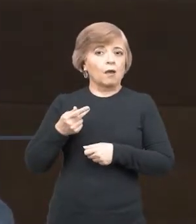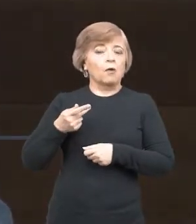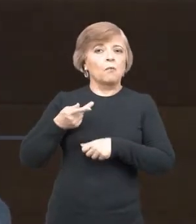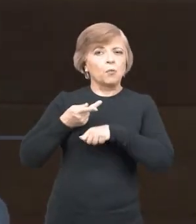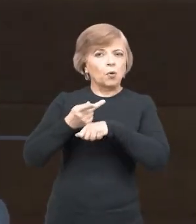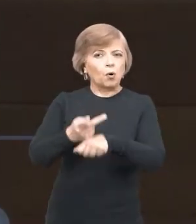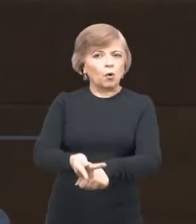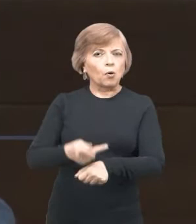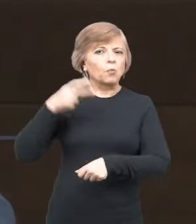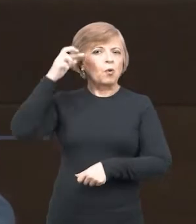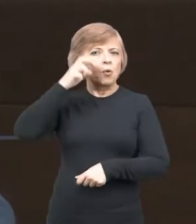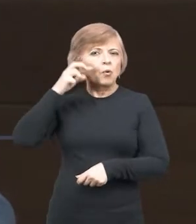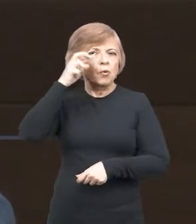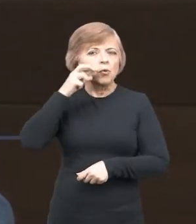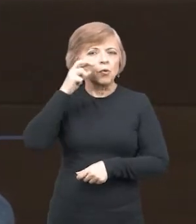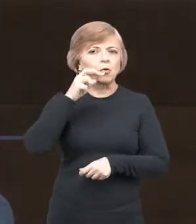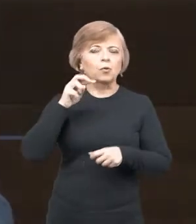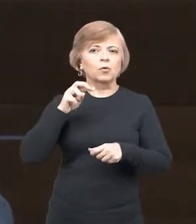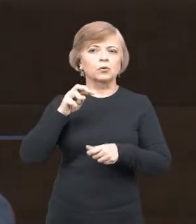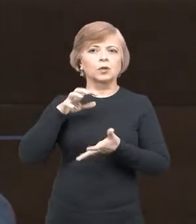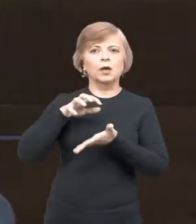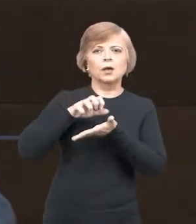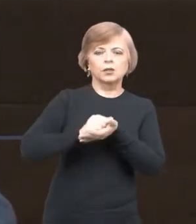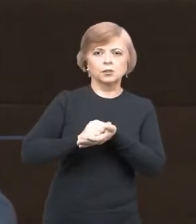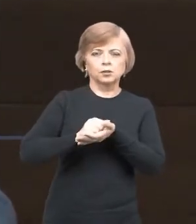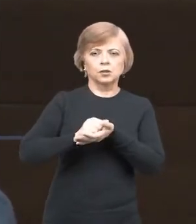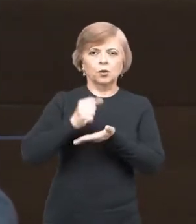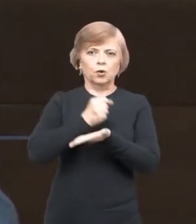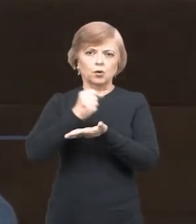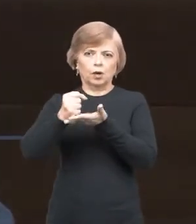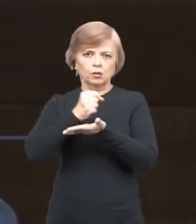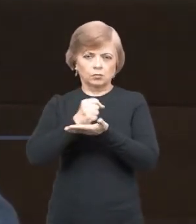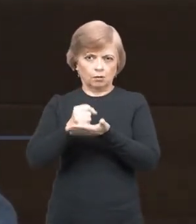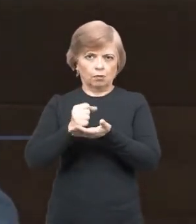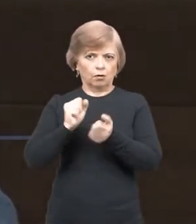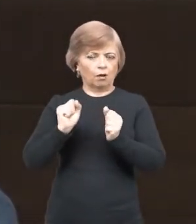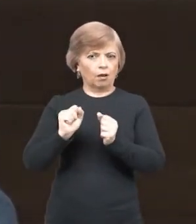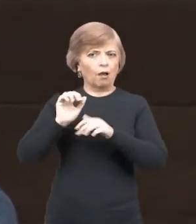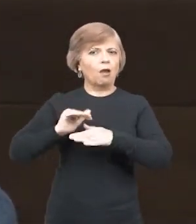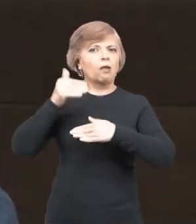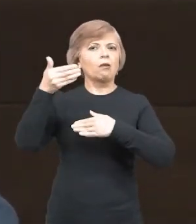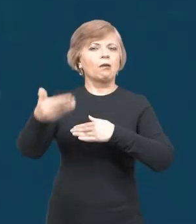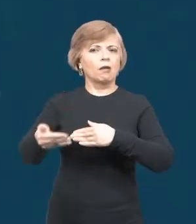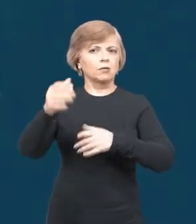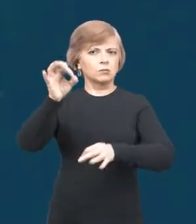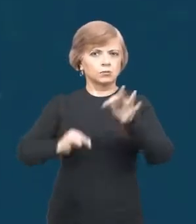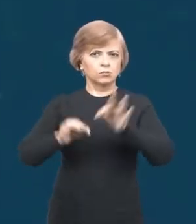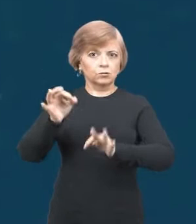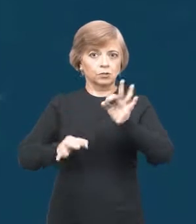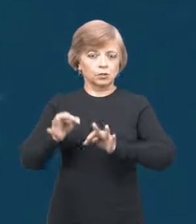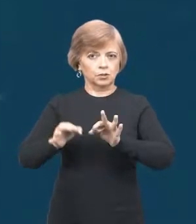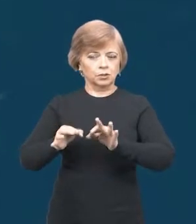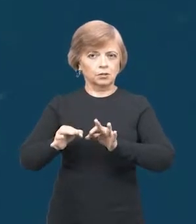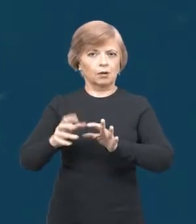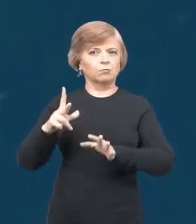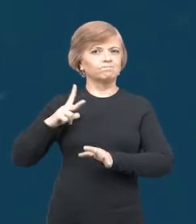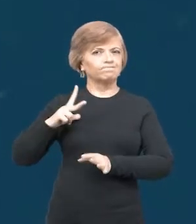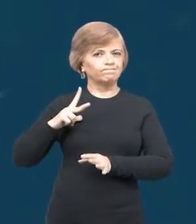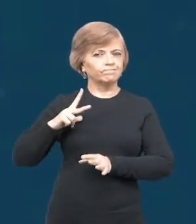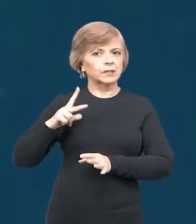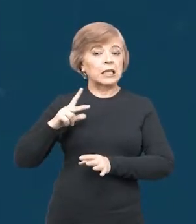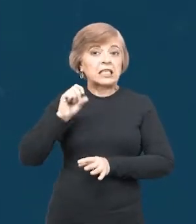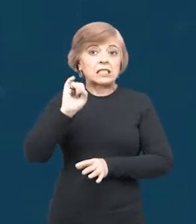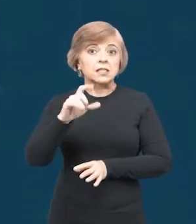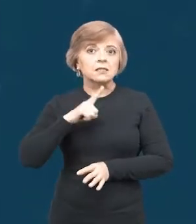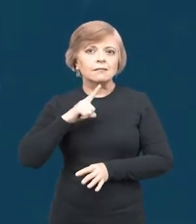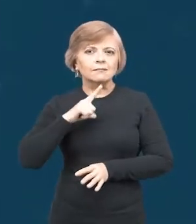Paraty, expediu recomendação ao cartório extrajudicial do município de Paraty para que, quando houver